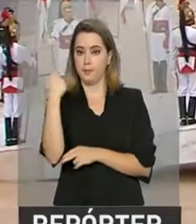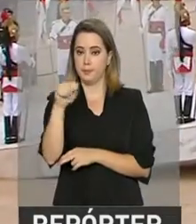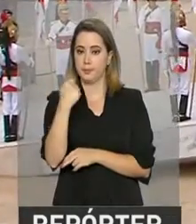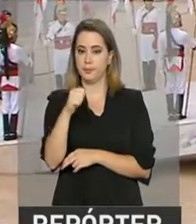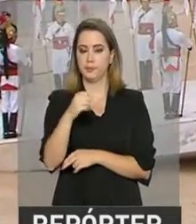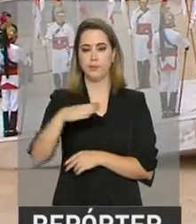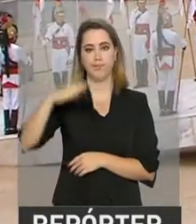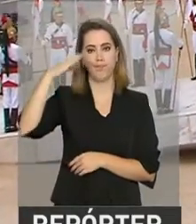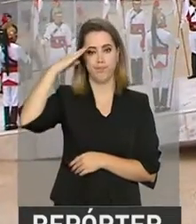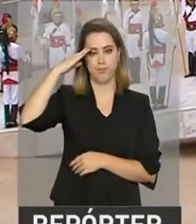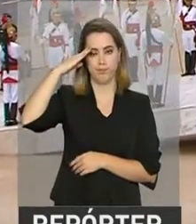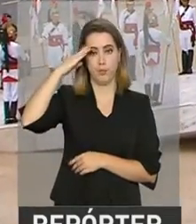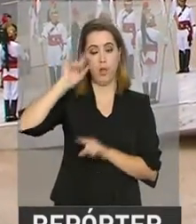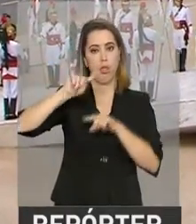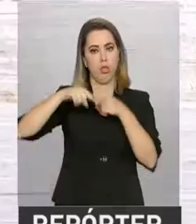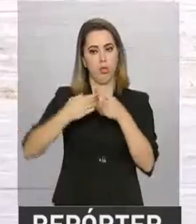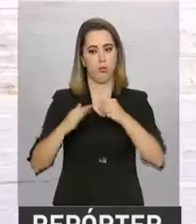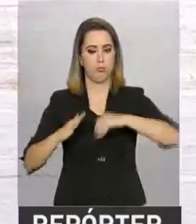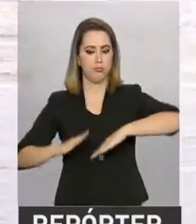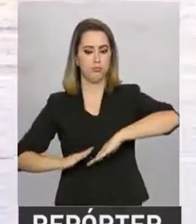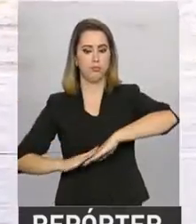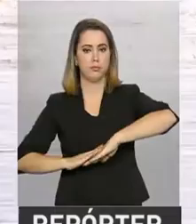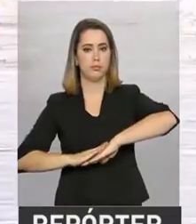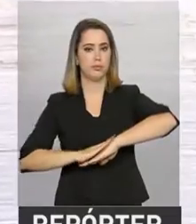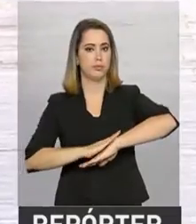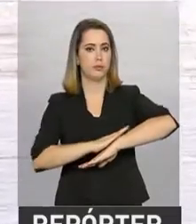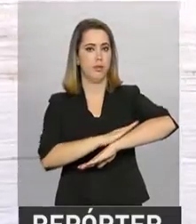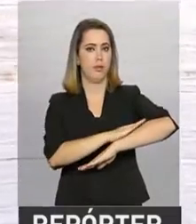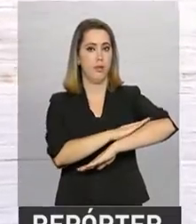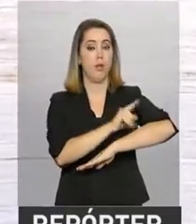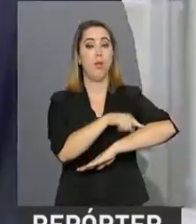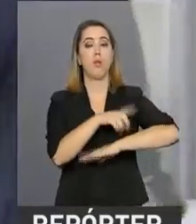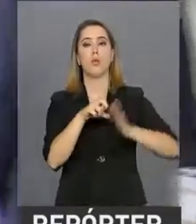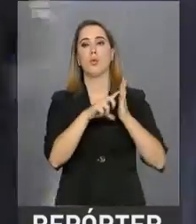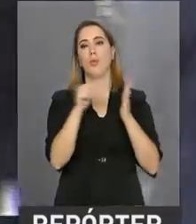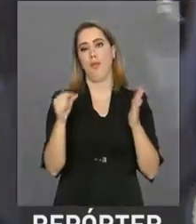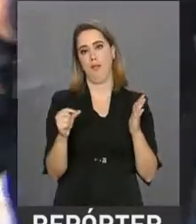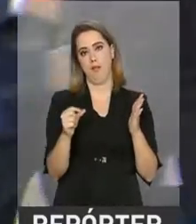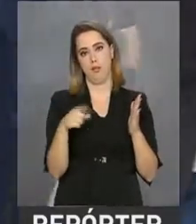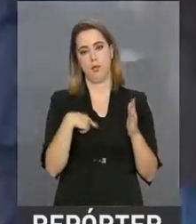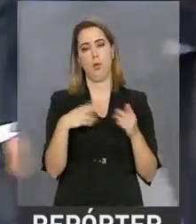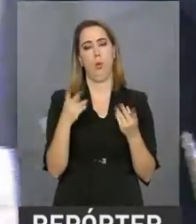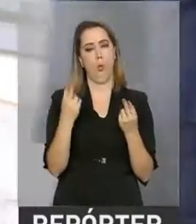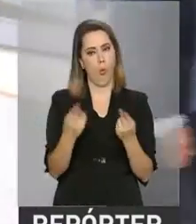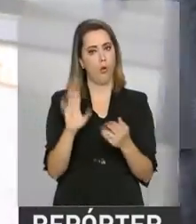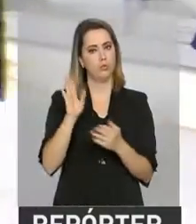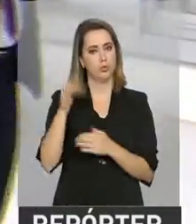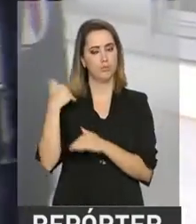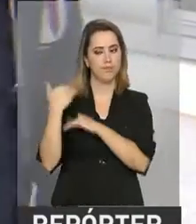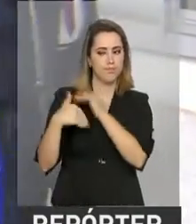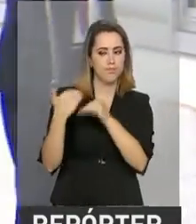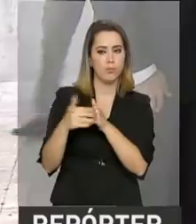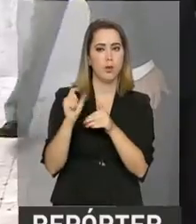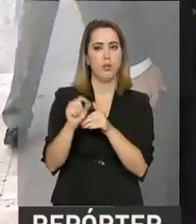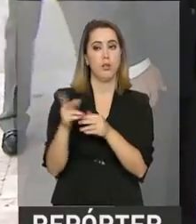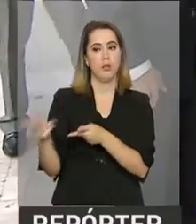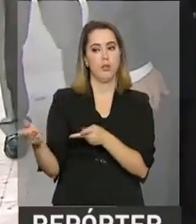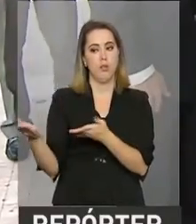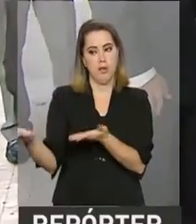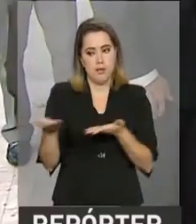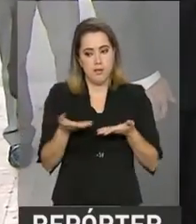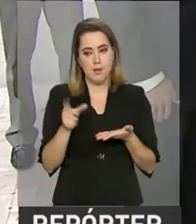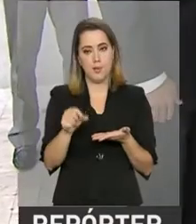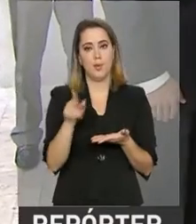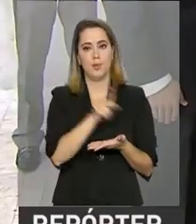em revista e depois subiu a rampa do palácio do planalto como manda a tradição macri foi recebido pelo presidente